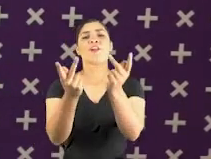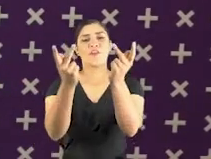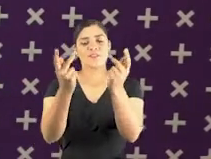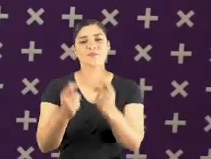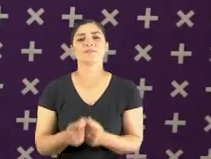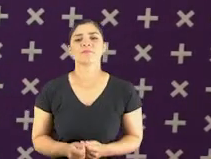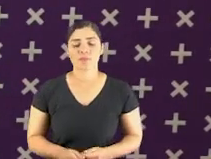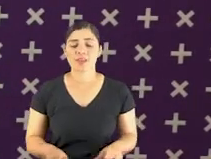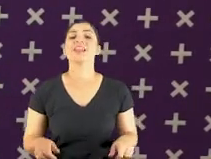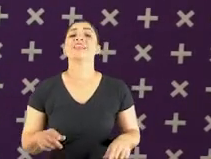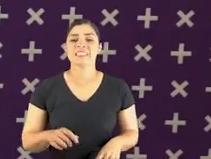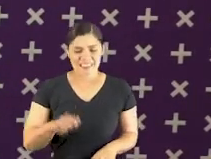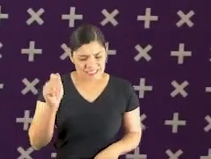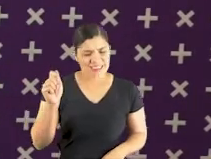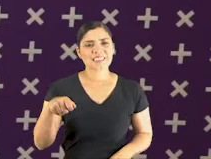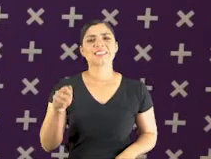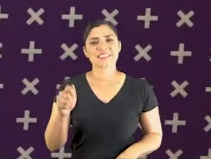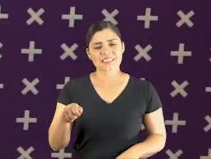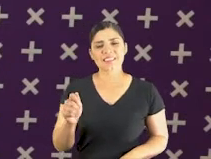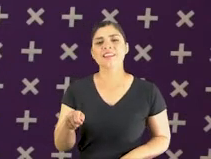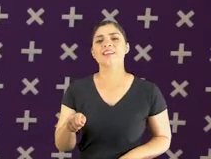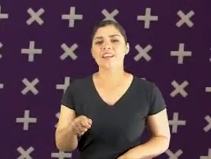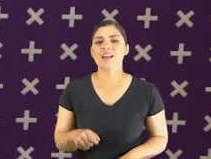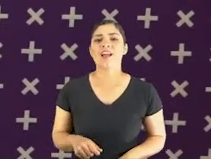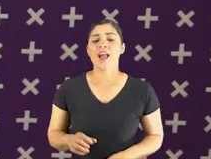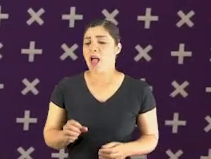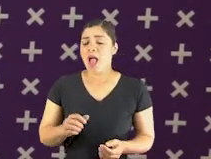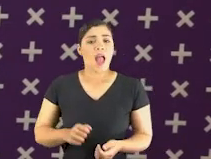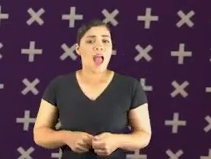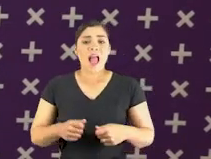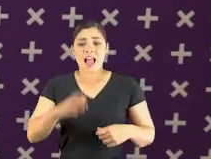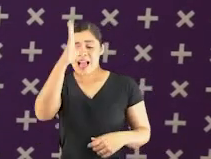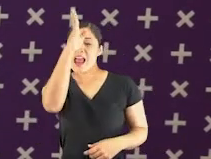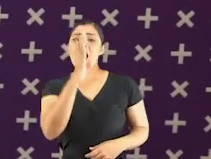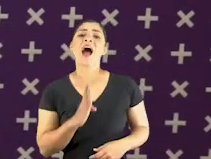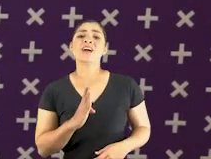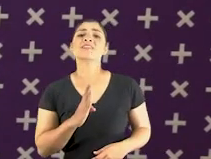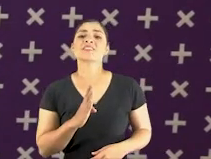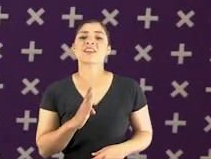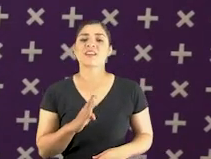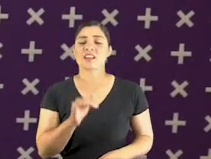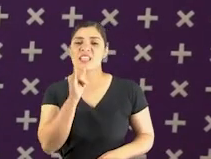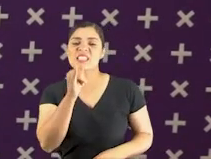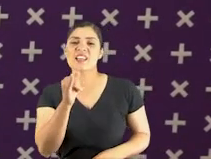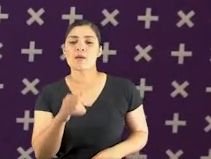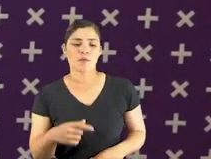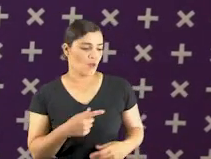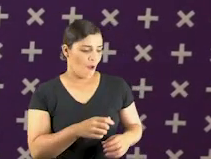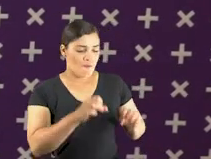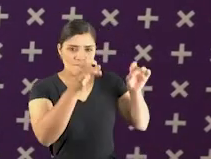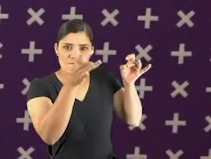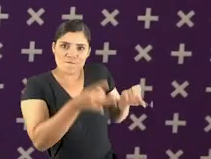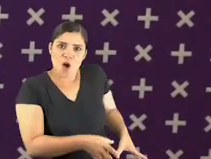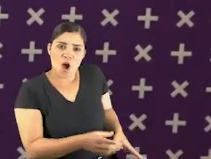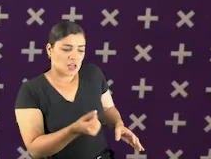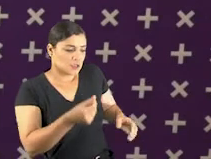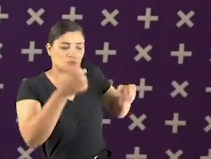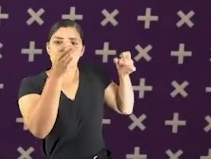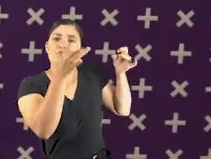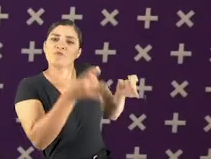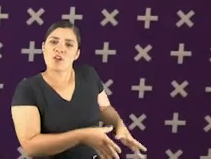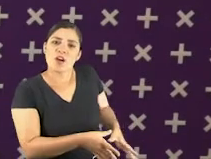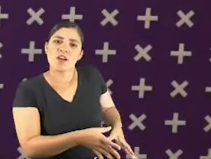exatamente e ficou e é praticamente de graça porque era um material que ele é talvez ele gastar se até dinheiro para jogar fora